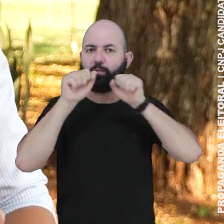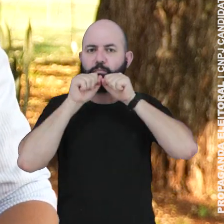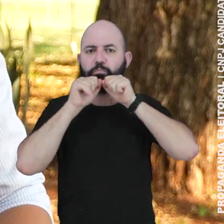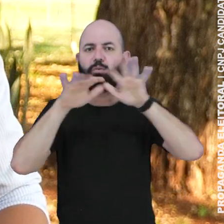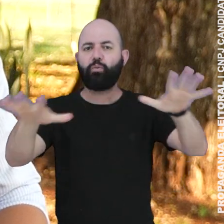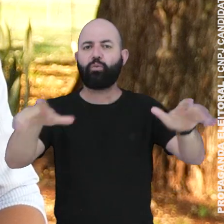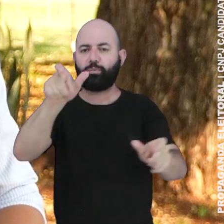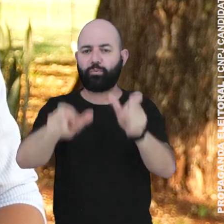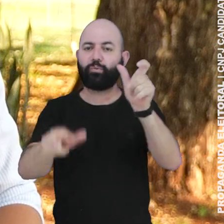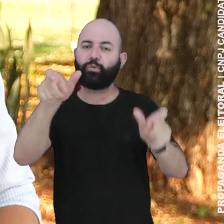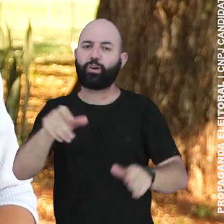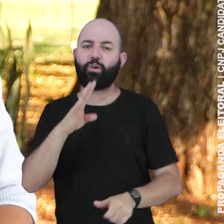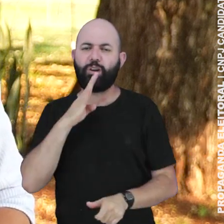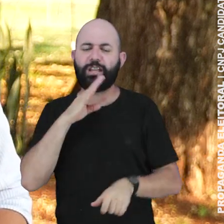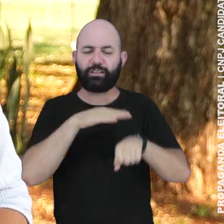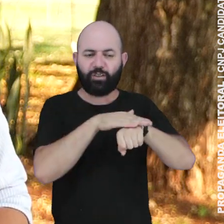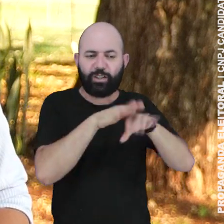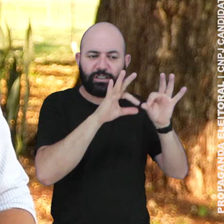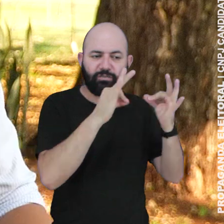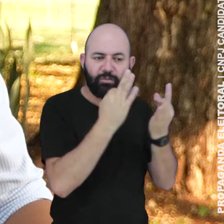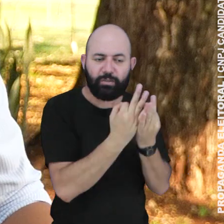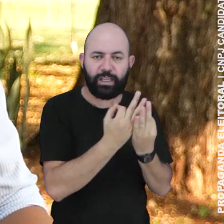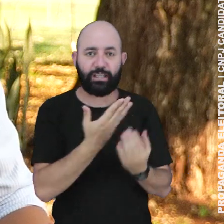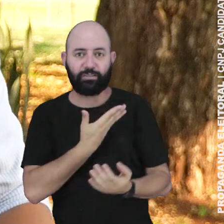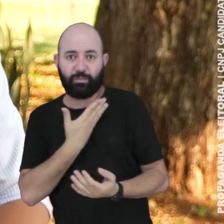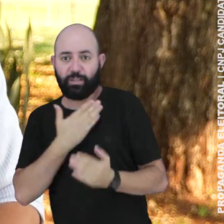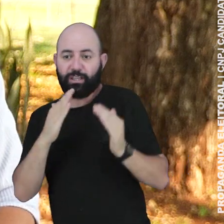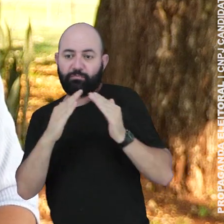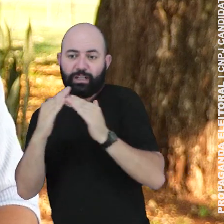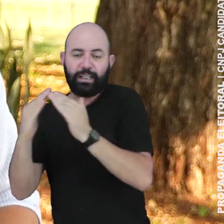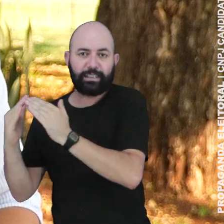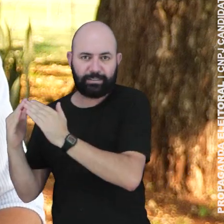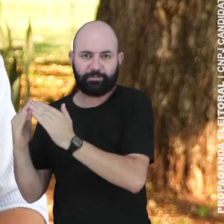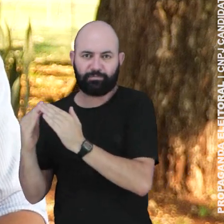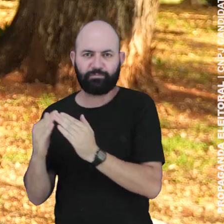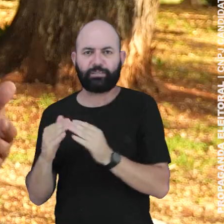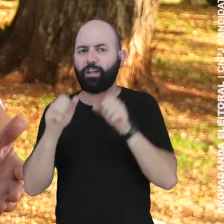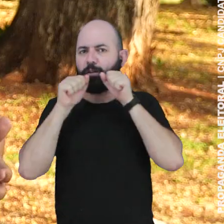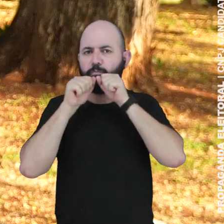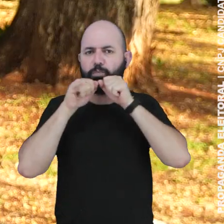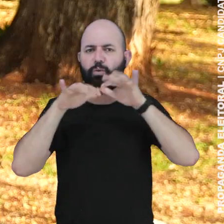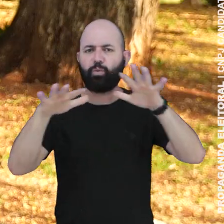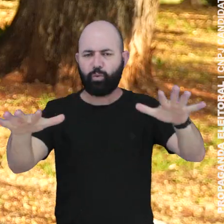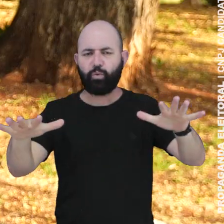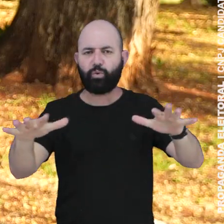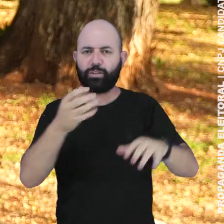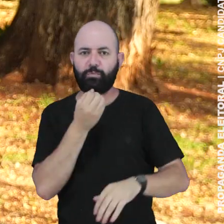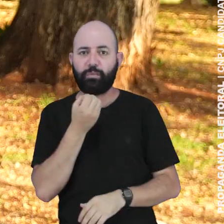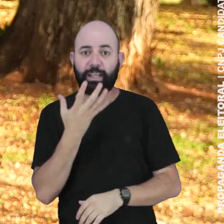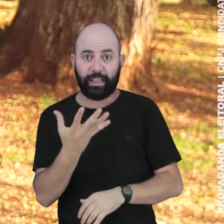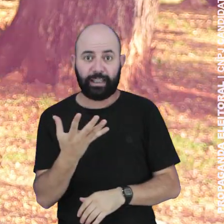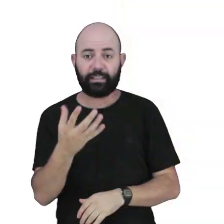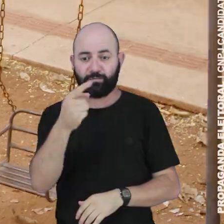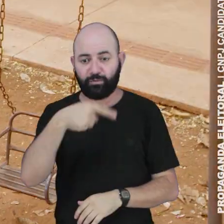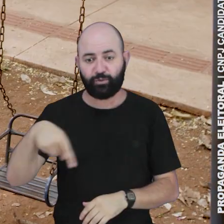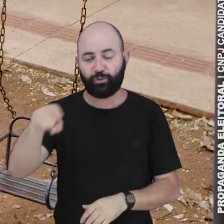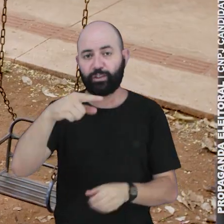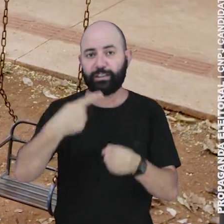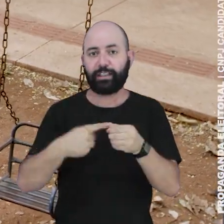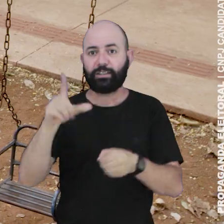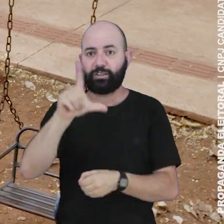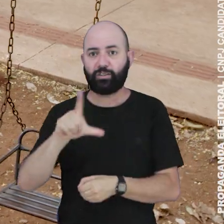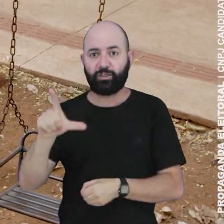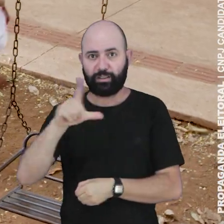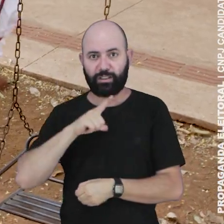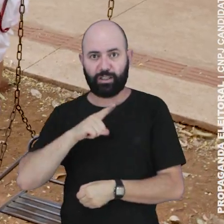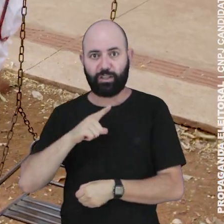para quem você conhece. Fale com a sua família, seus amigos, seus vizinhos. Vamos espalhar essa corrente do bem para que